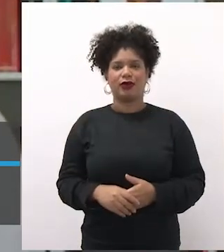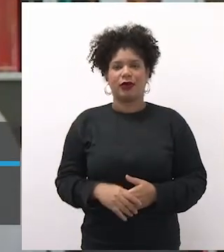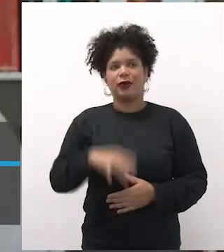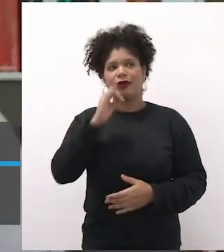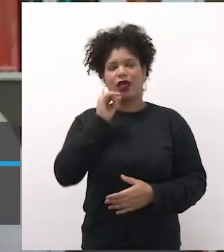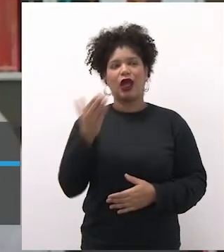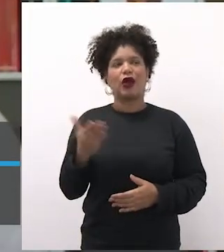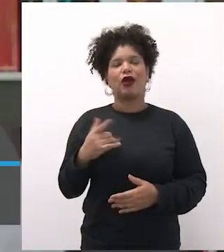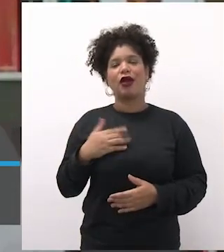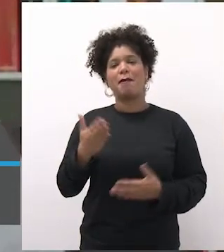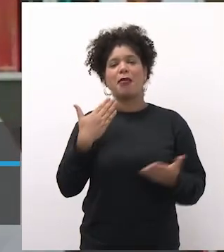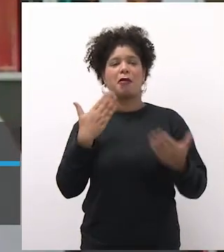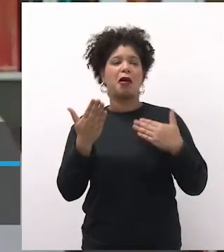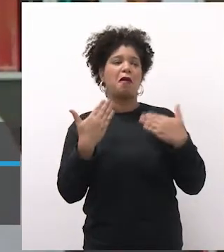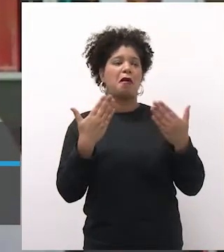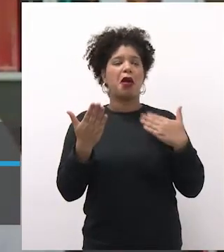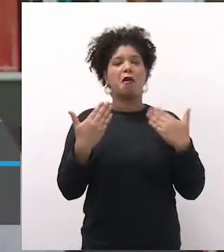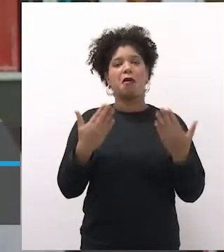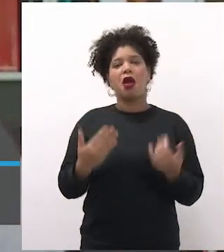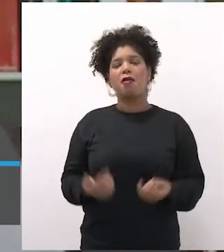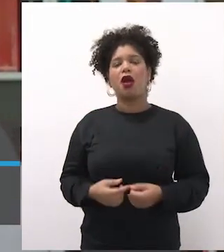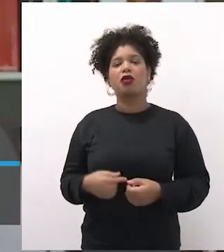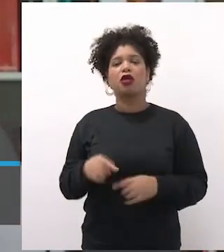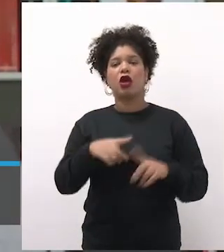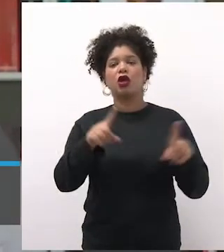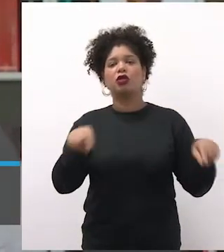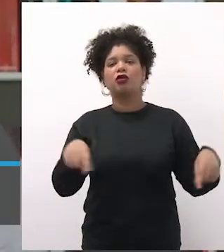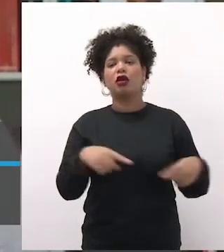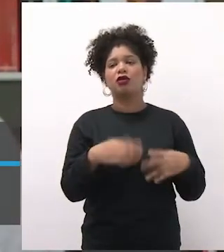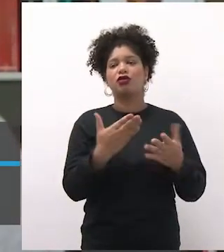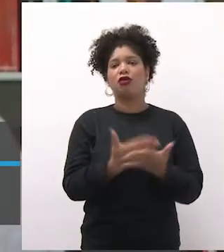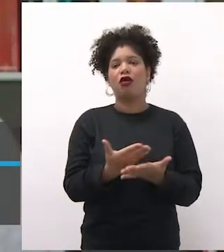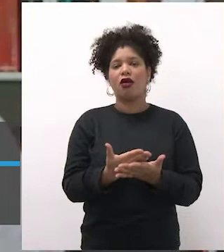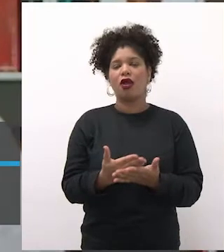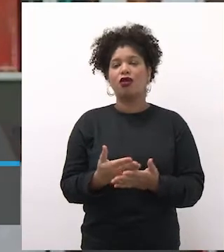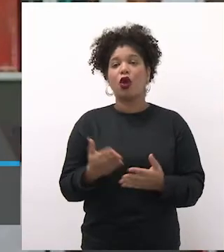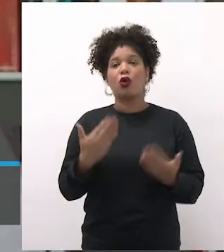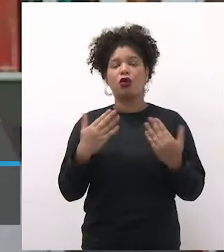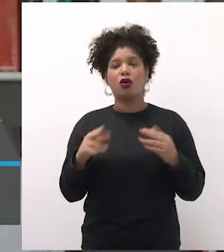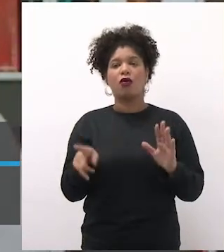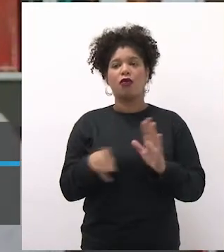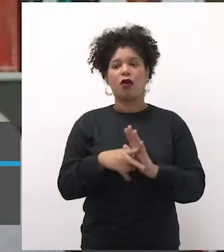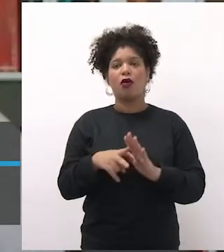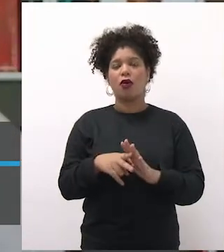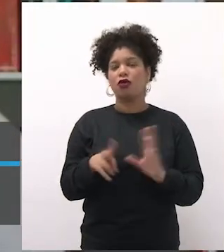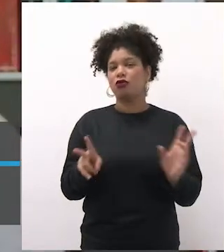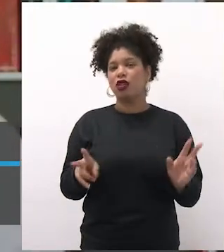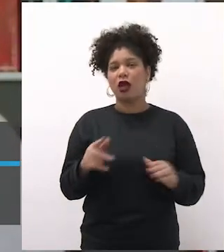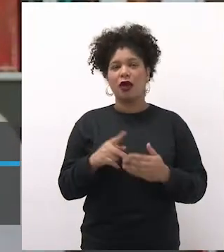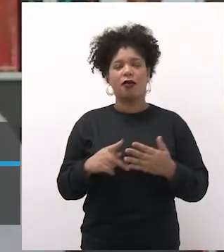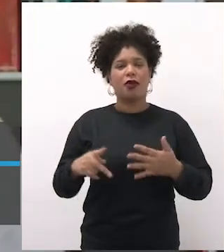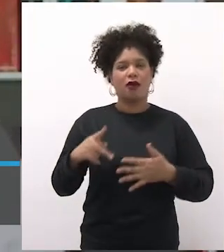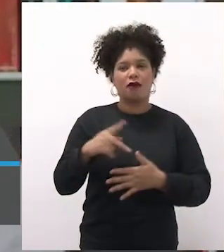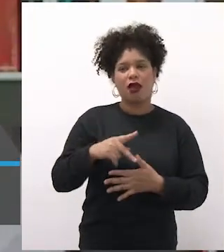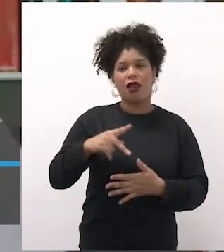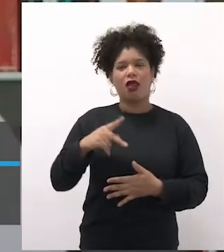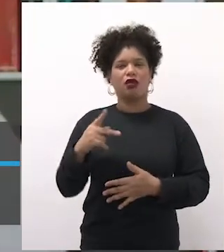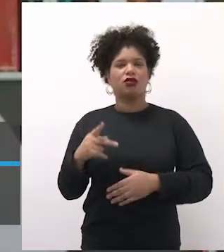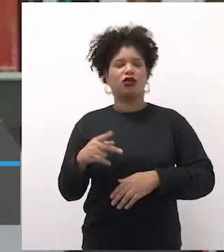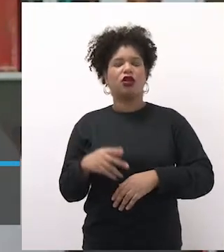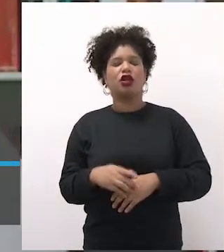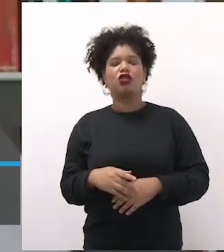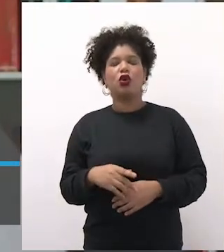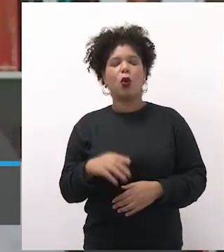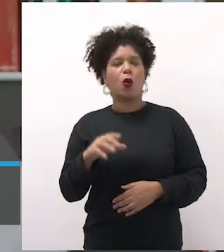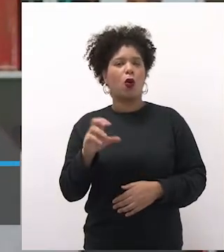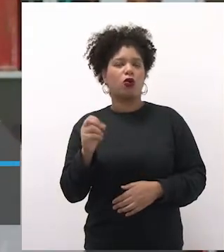fazer discussões com você, levar para a sala de aula um debate sobre racismo, antirracismo, sobre privilégio branco, supremacia.